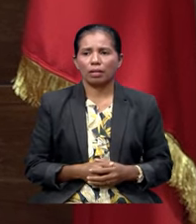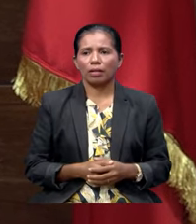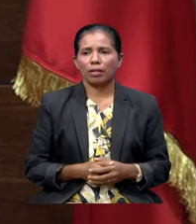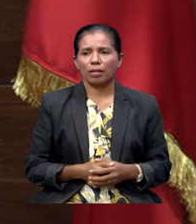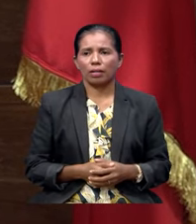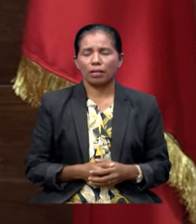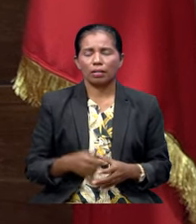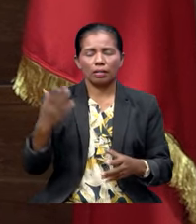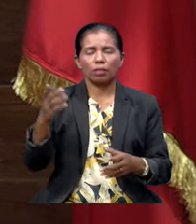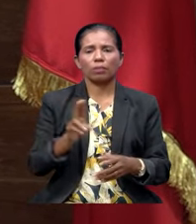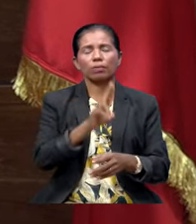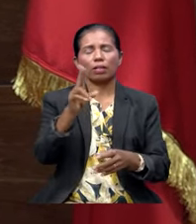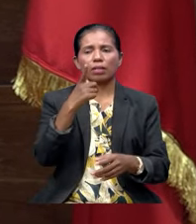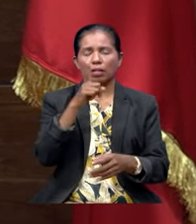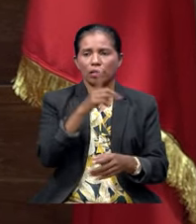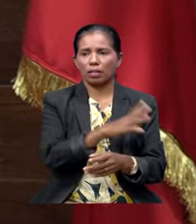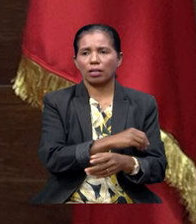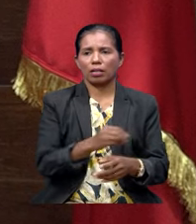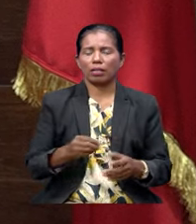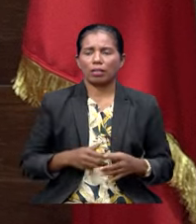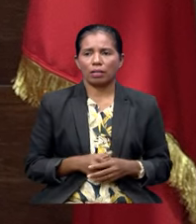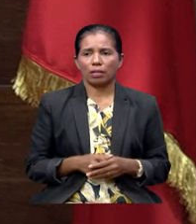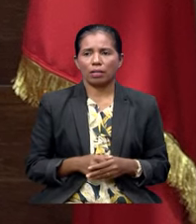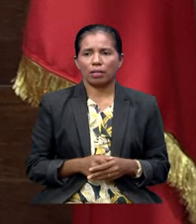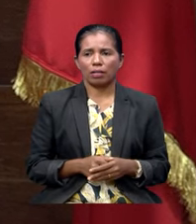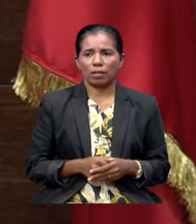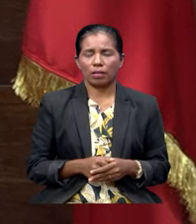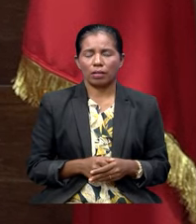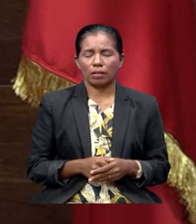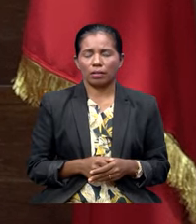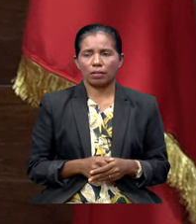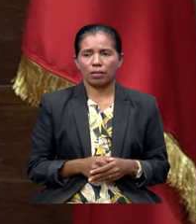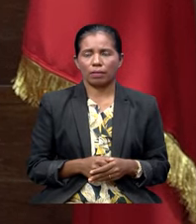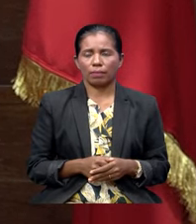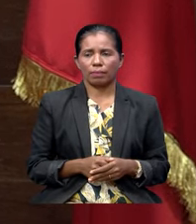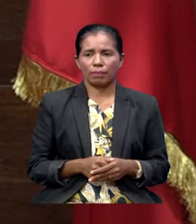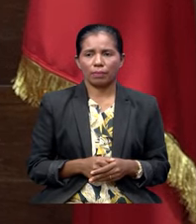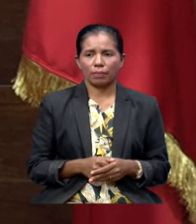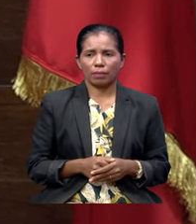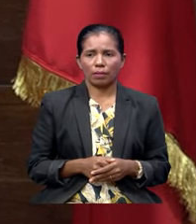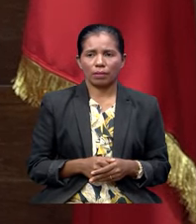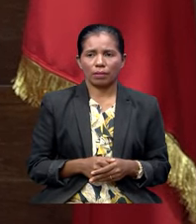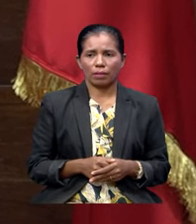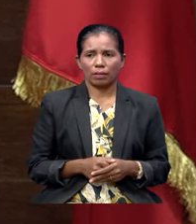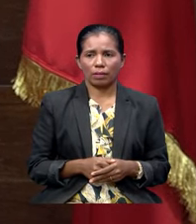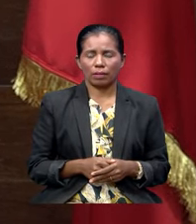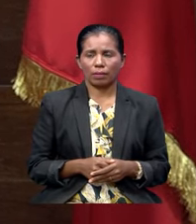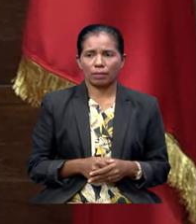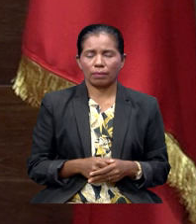Em espanhol. Cuida bem. Deste povo, deste pueblo